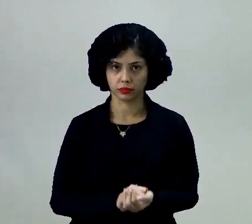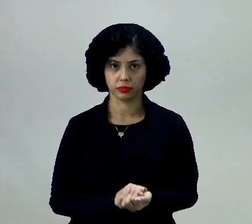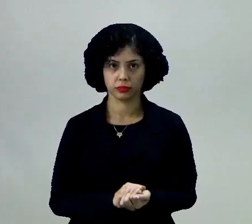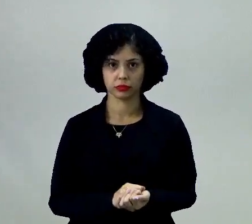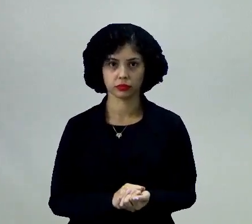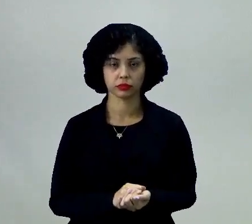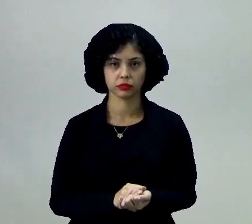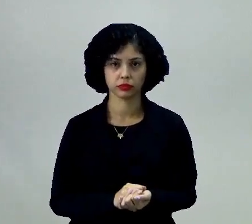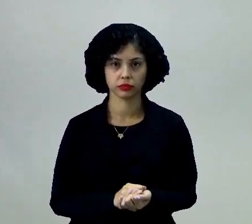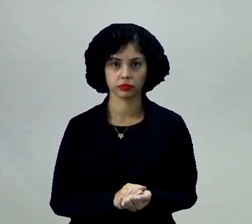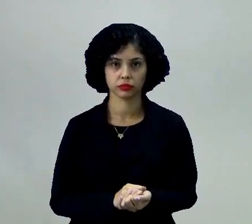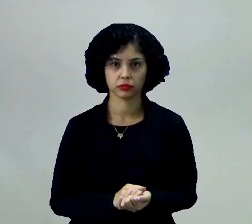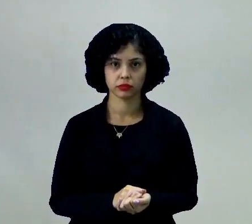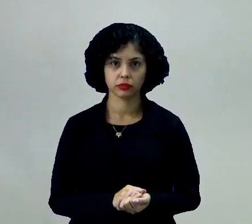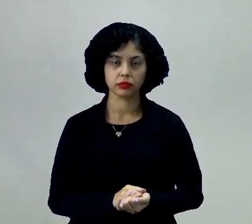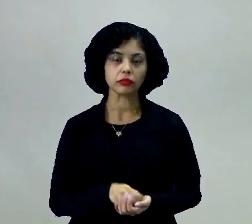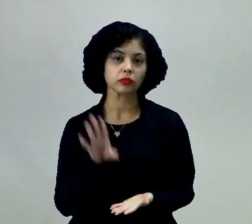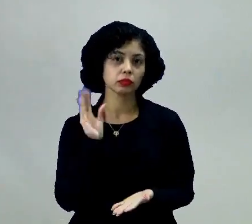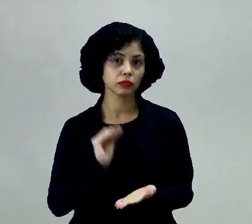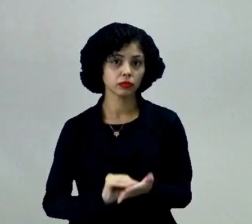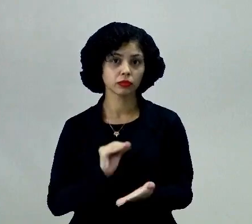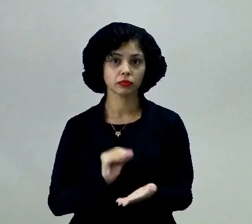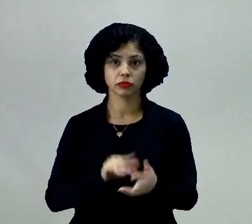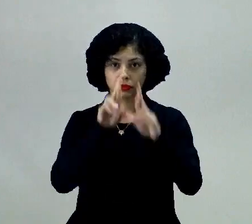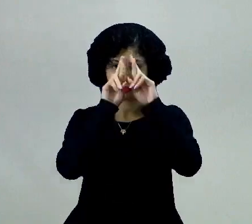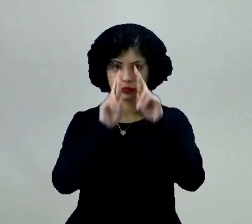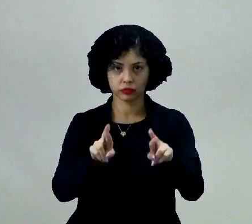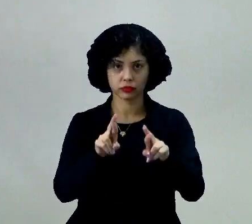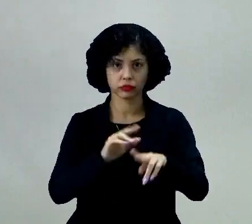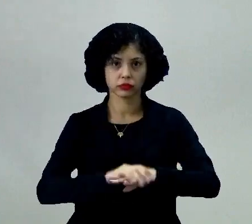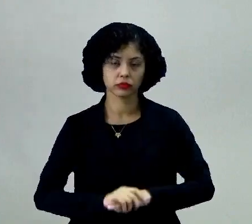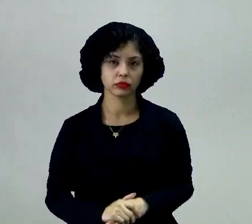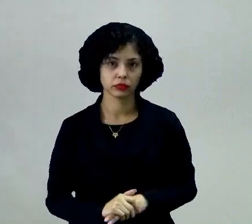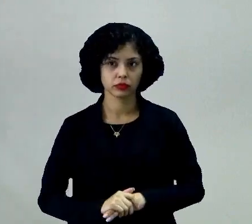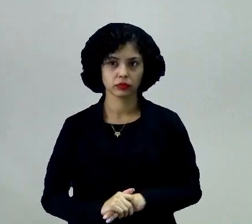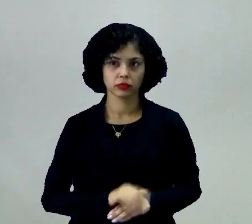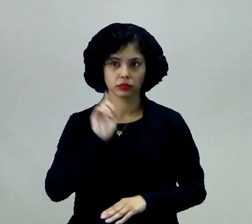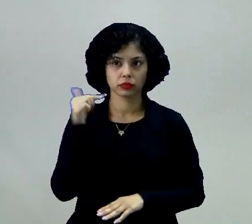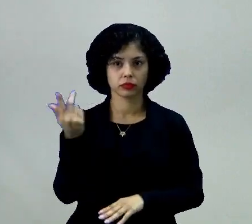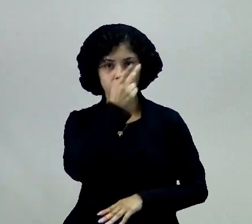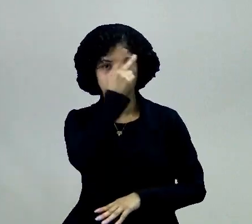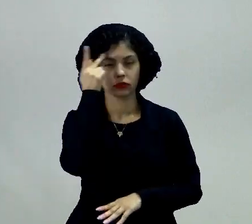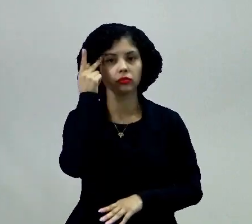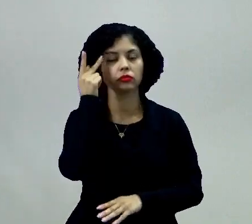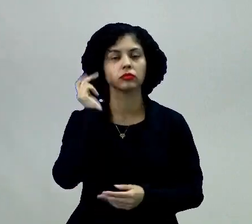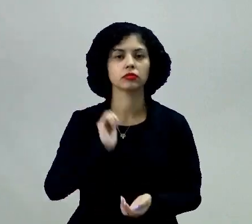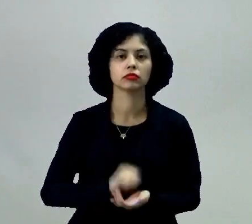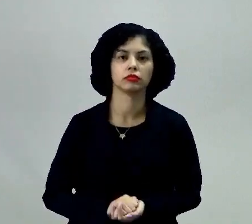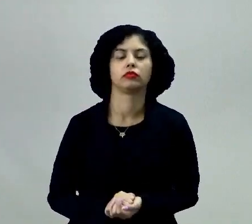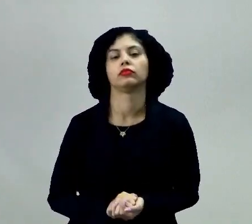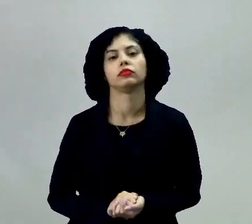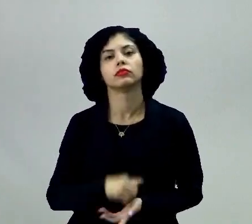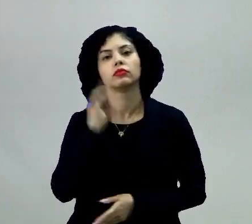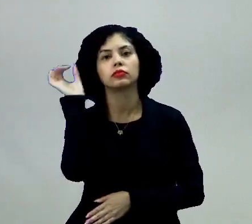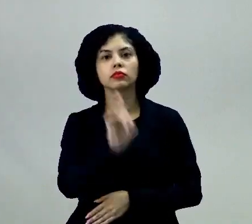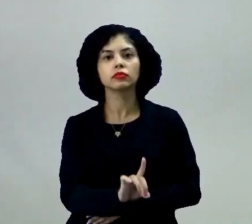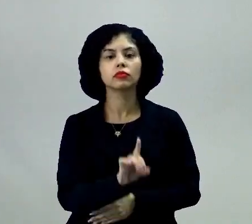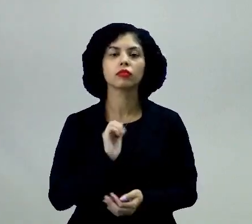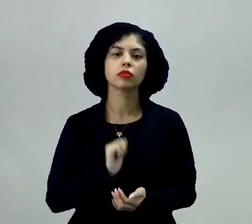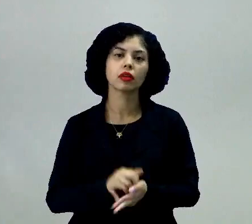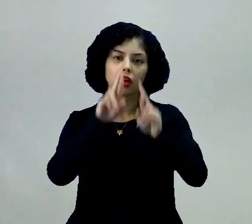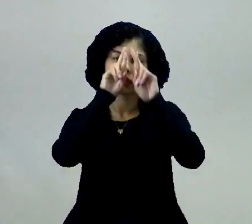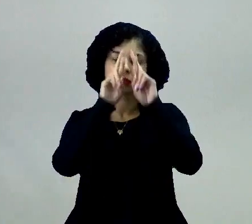existe a falta de respeito em relação a uma outra pessoa, porque direitos não